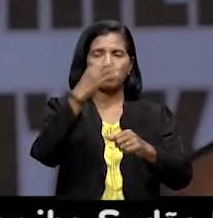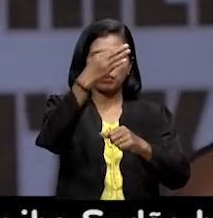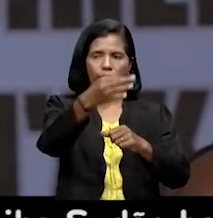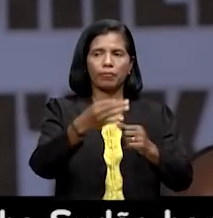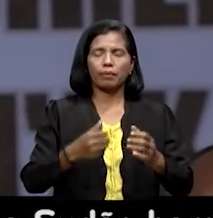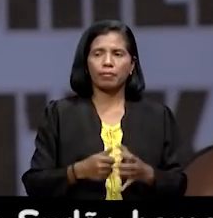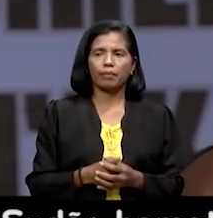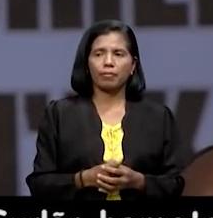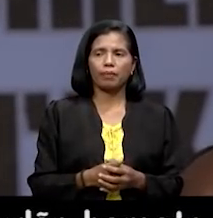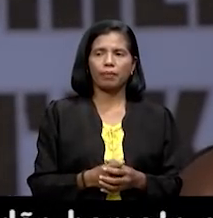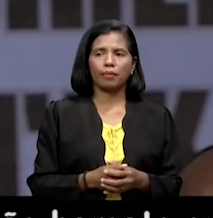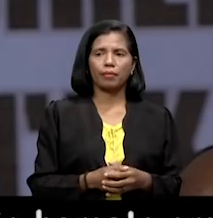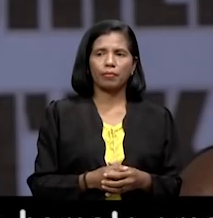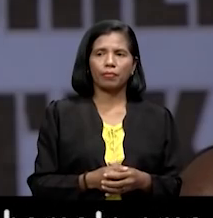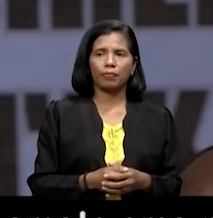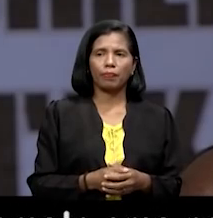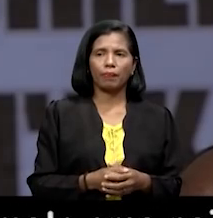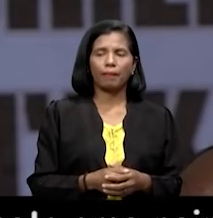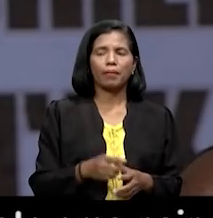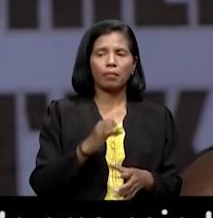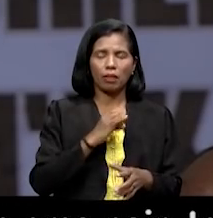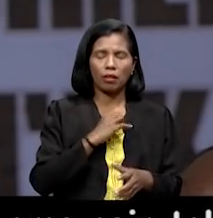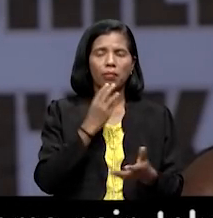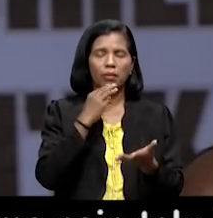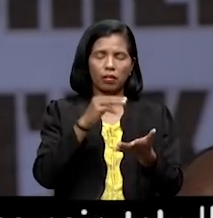ka. Mensagem ha baka.